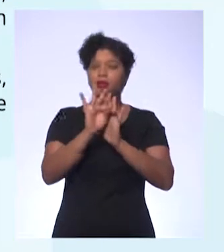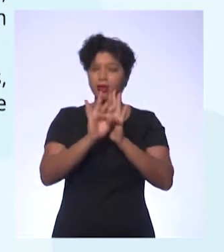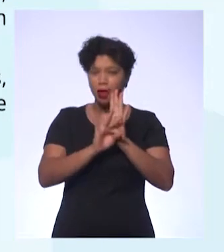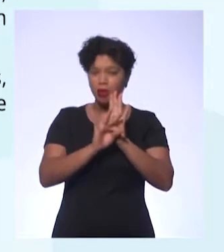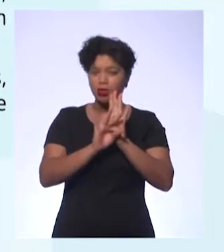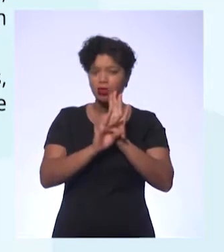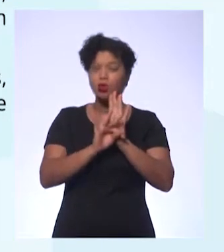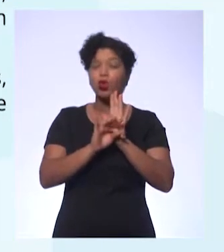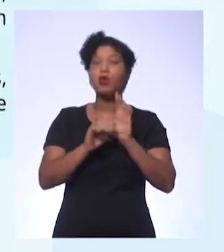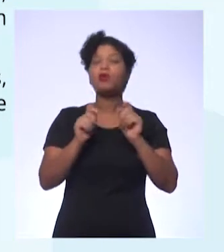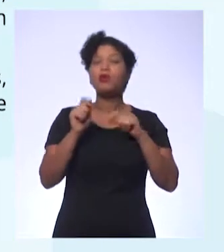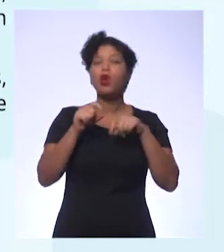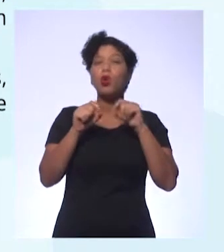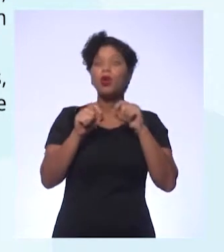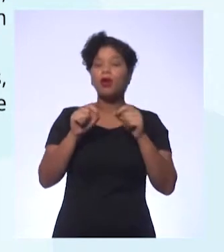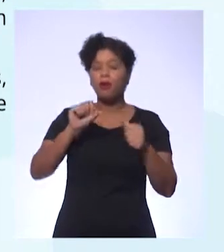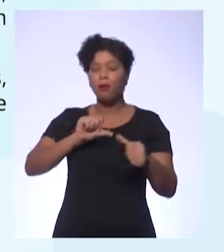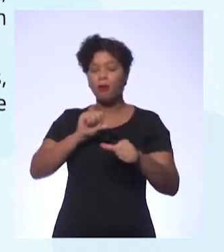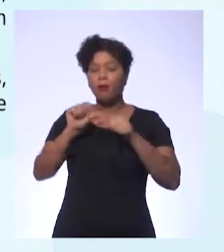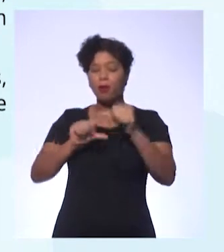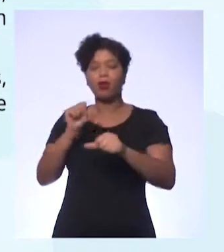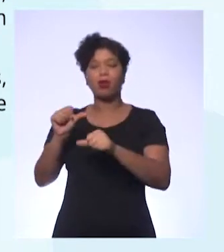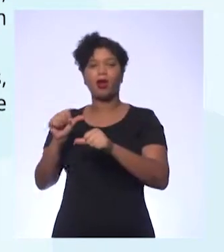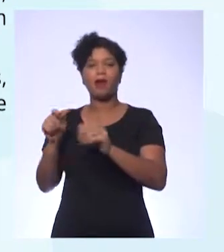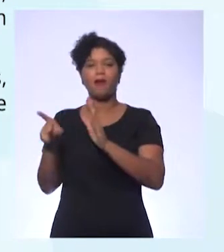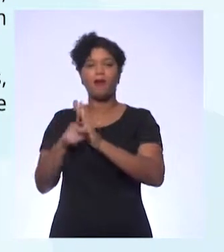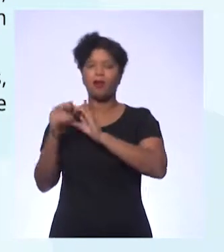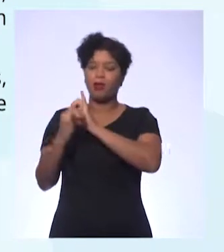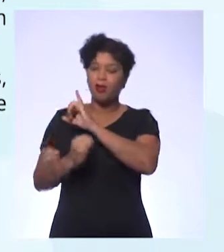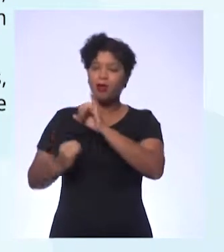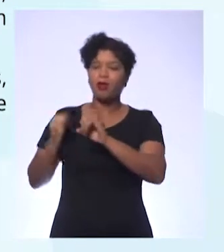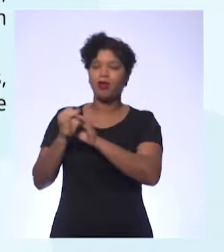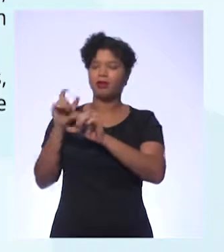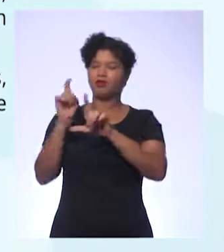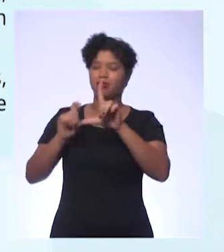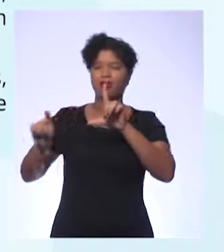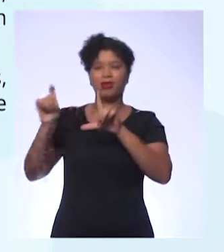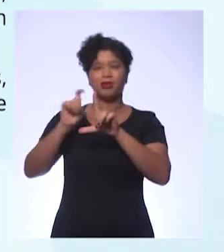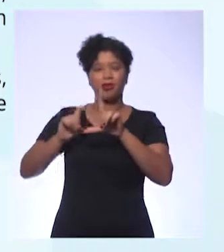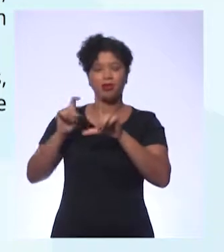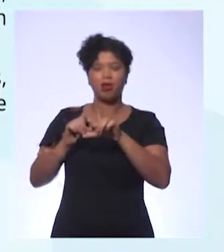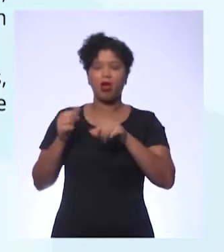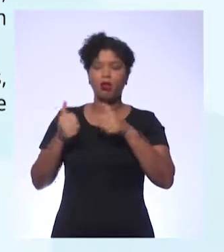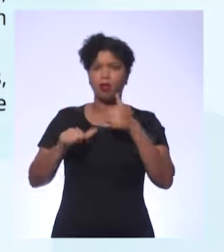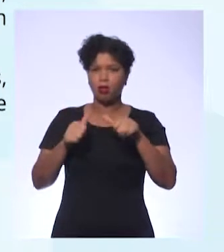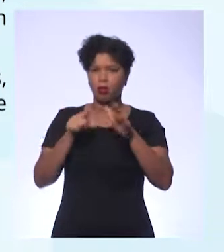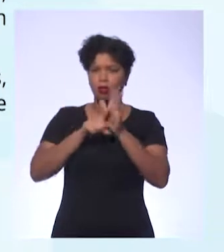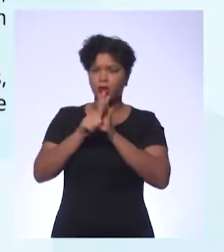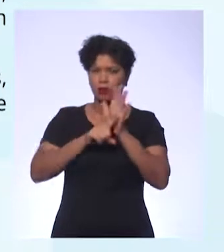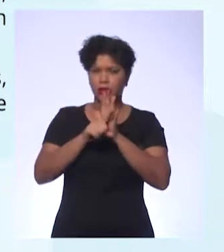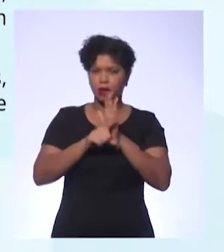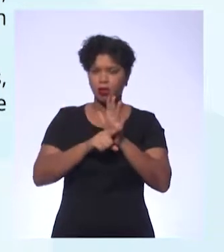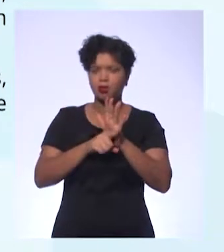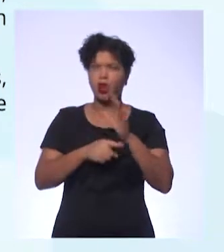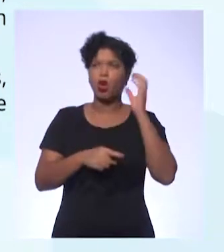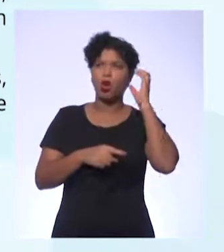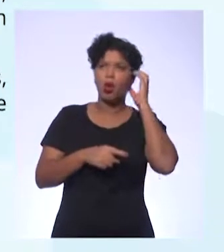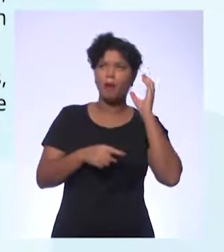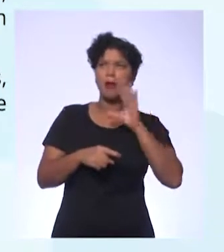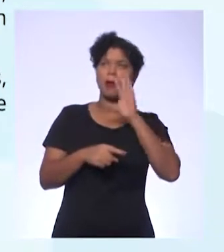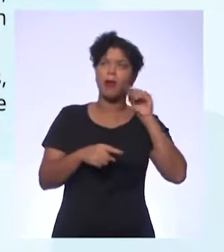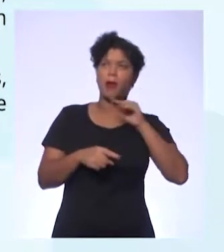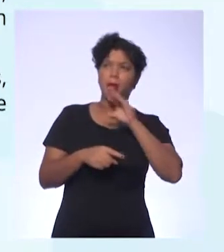digitais. Habilidades que a gente vai trabalhar hoje, analisar textos orais, áudio e ou vídeo, considerando sua adequação